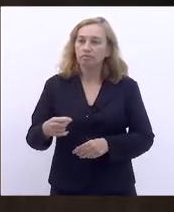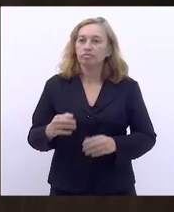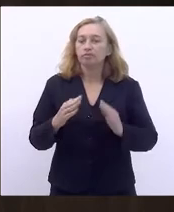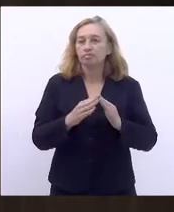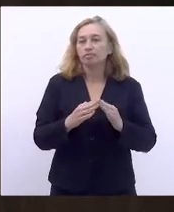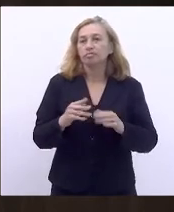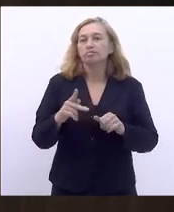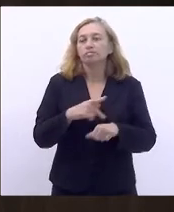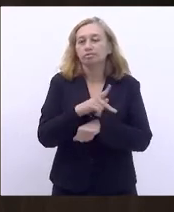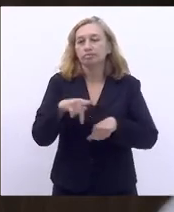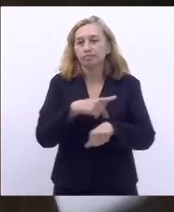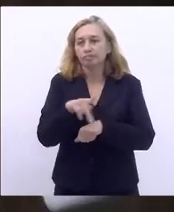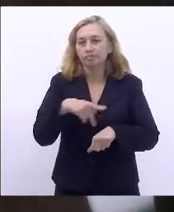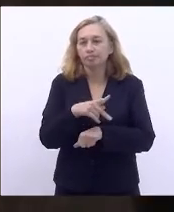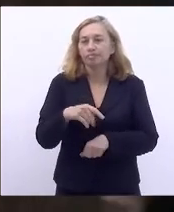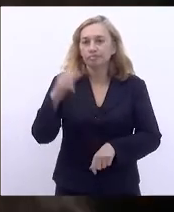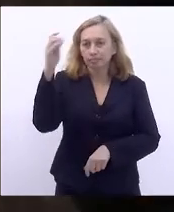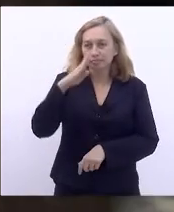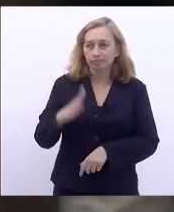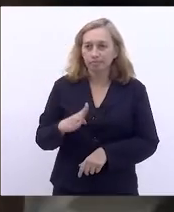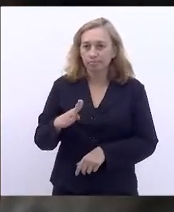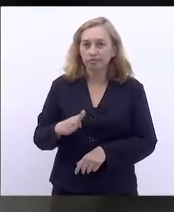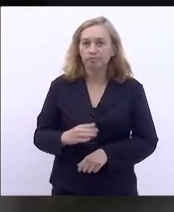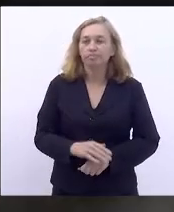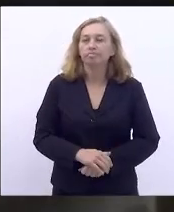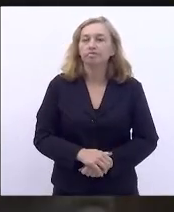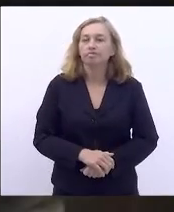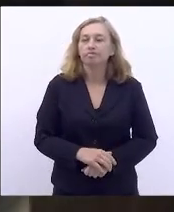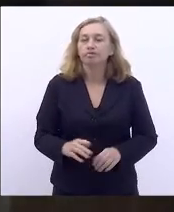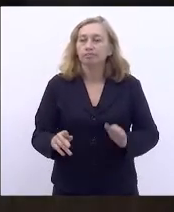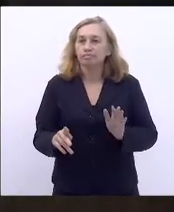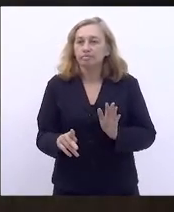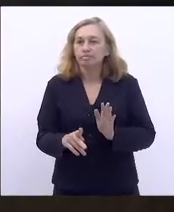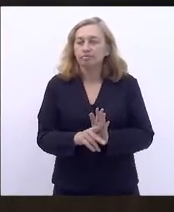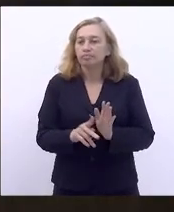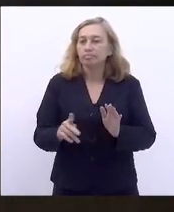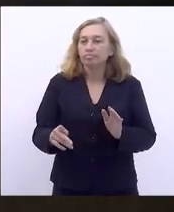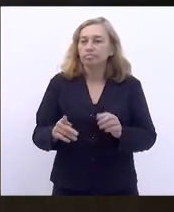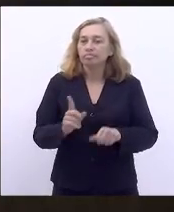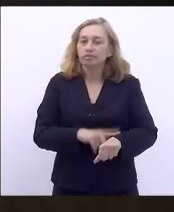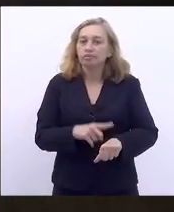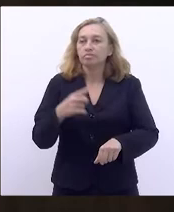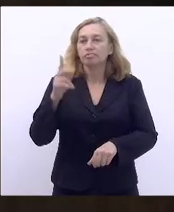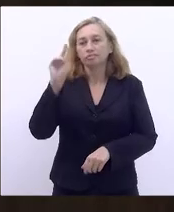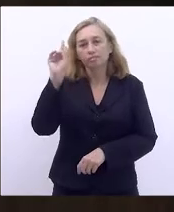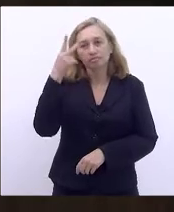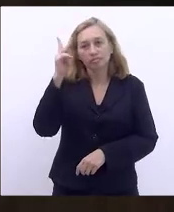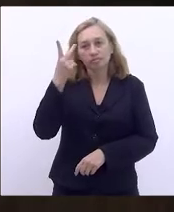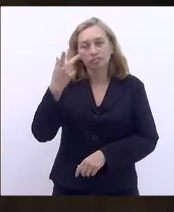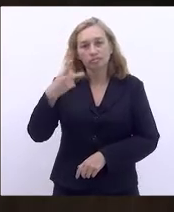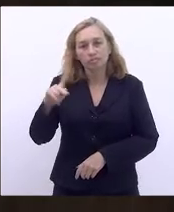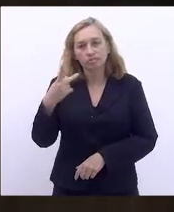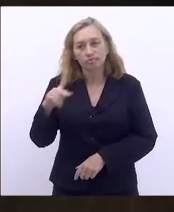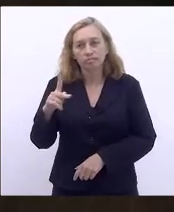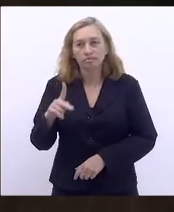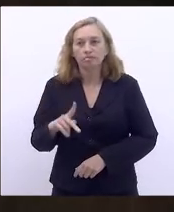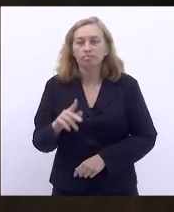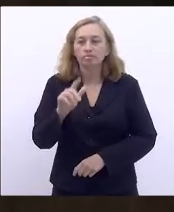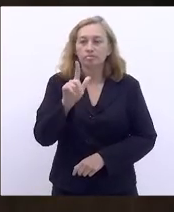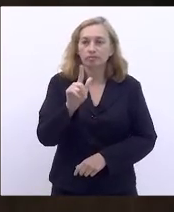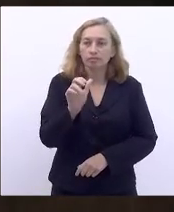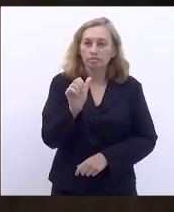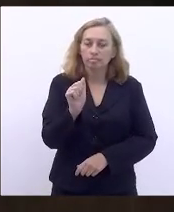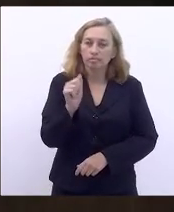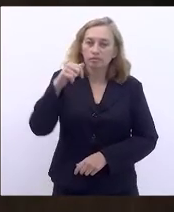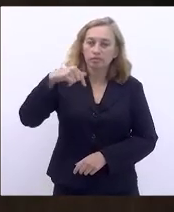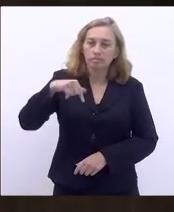Brasil ele faria parte, em um momento da sua história, de uma composição entre Angola, Portugal